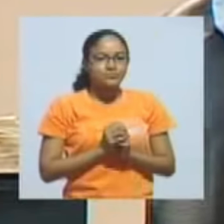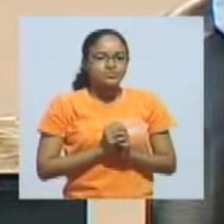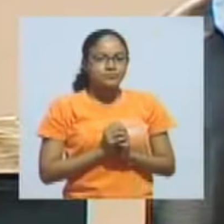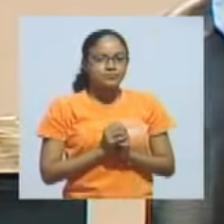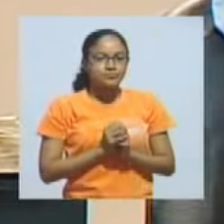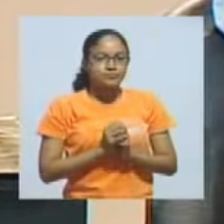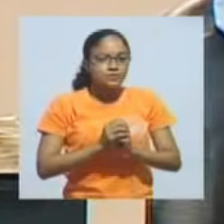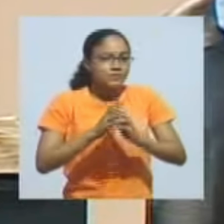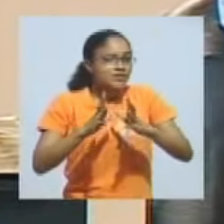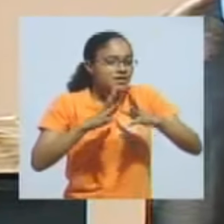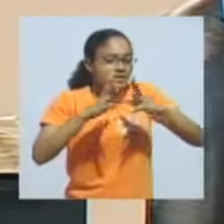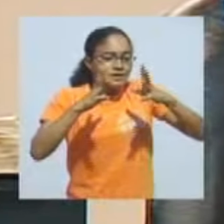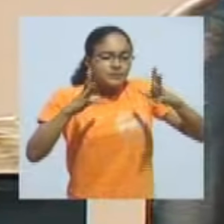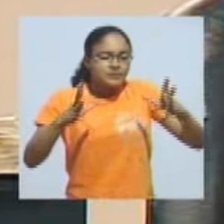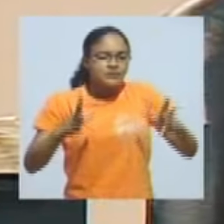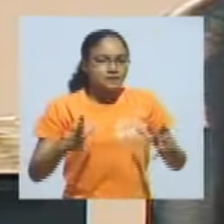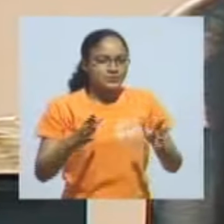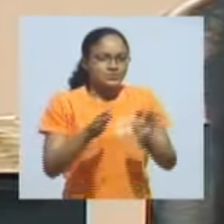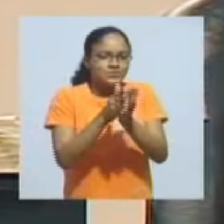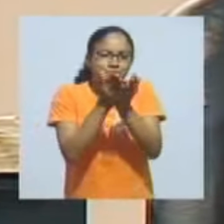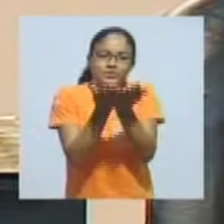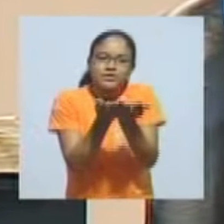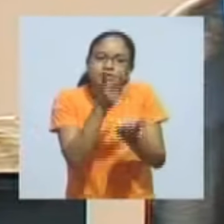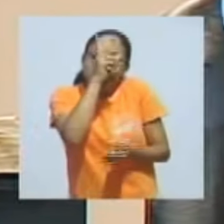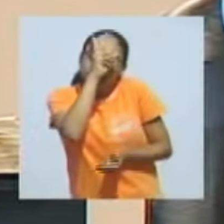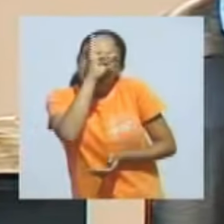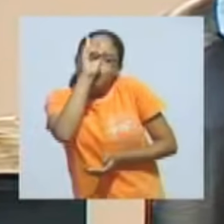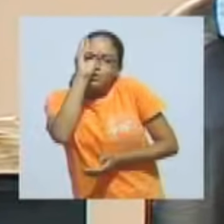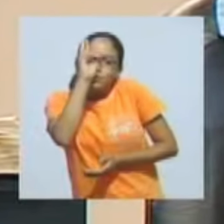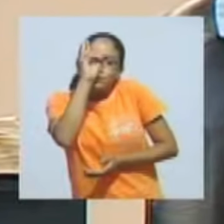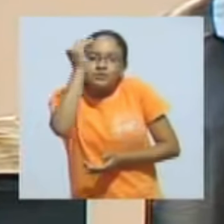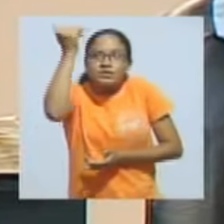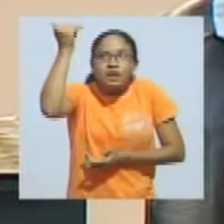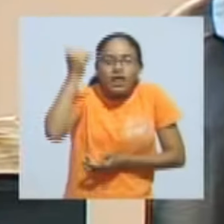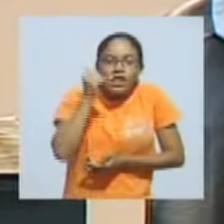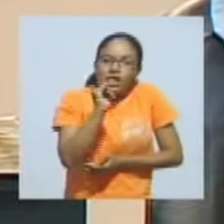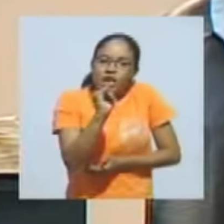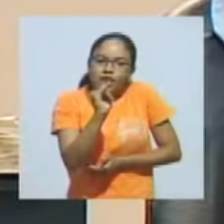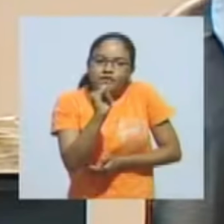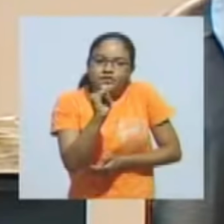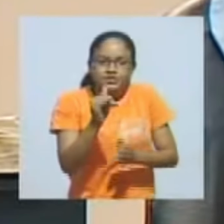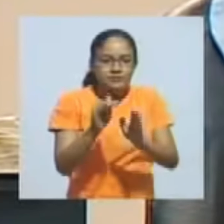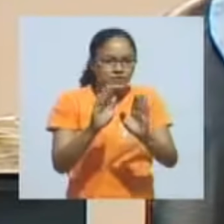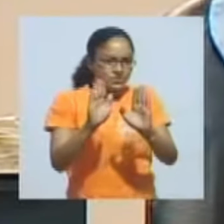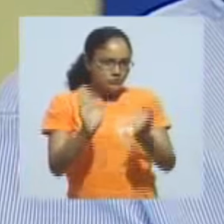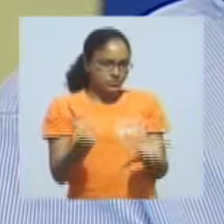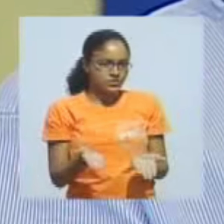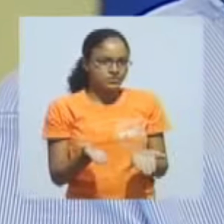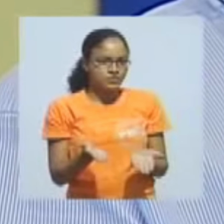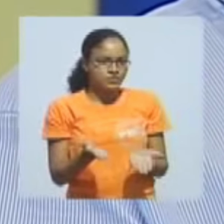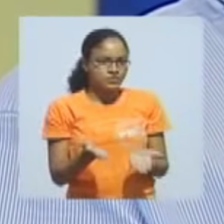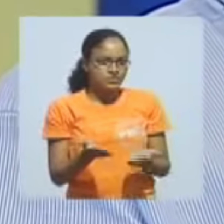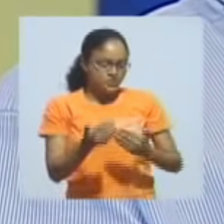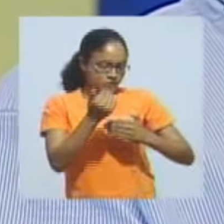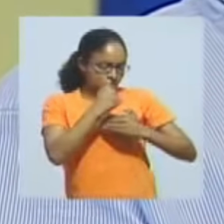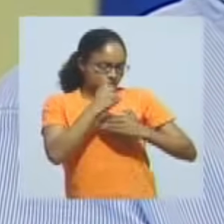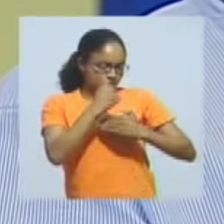Essa é a grande palavra que o Senhor quer trazer para nós e que pôs no meu